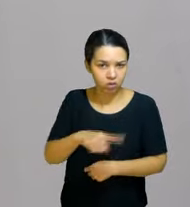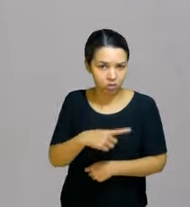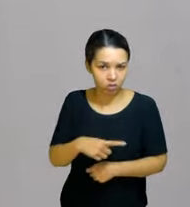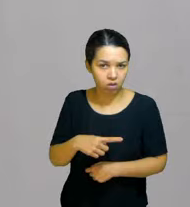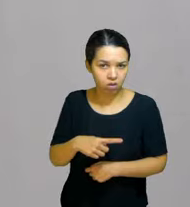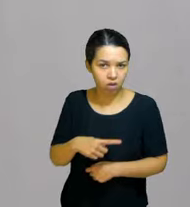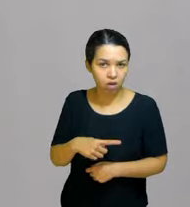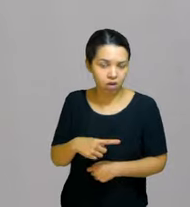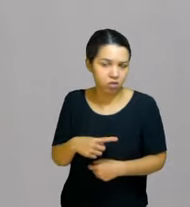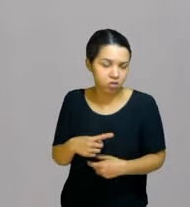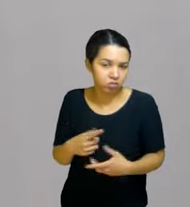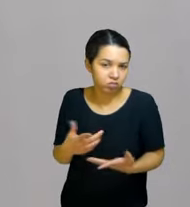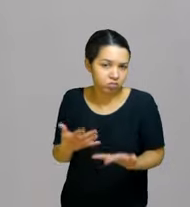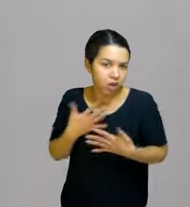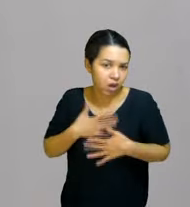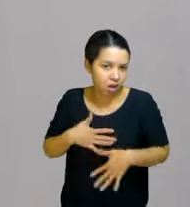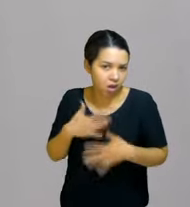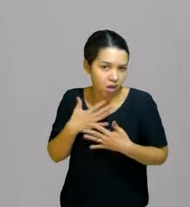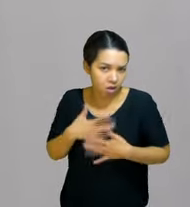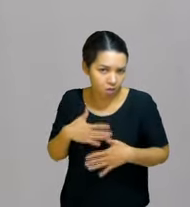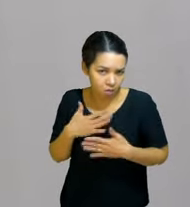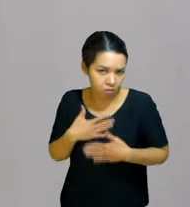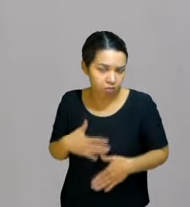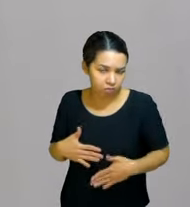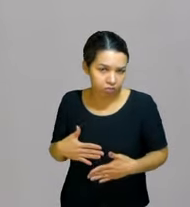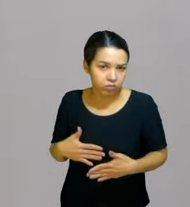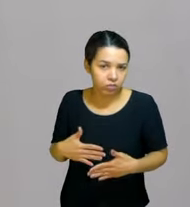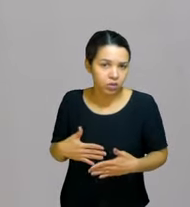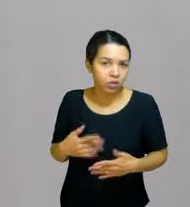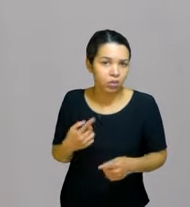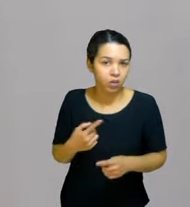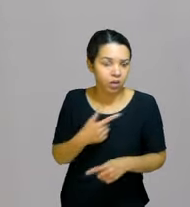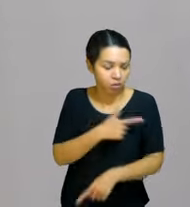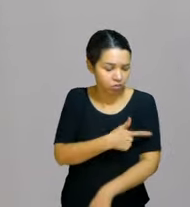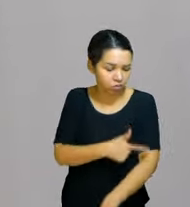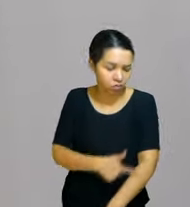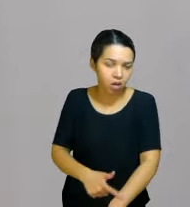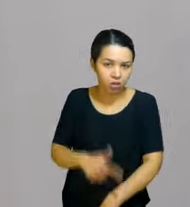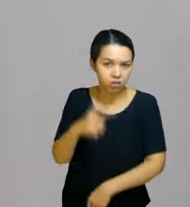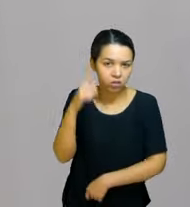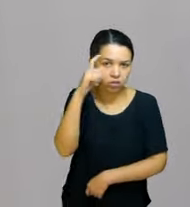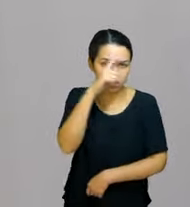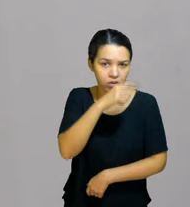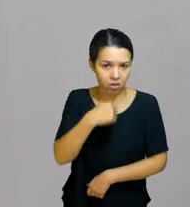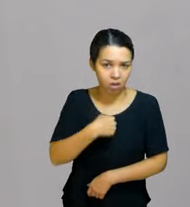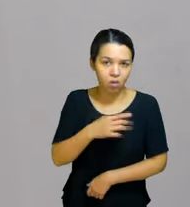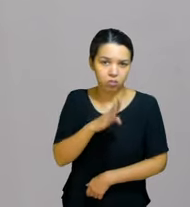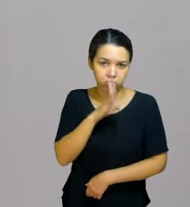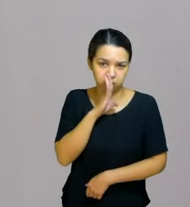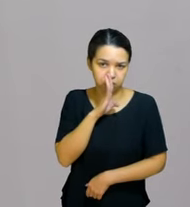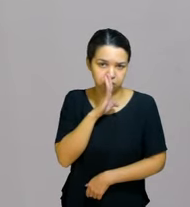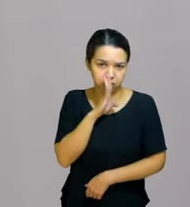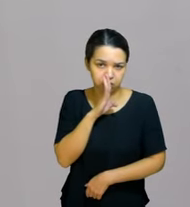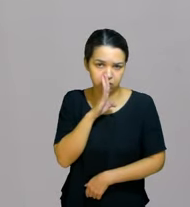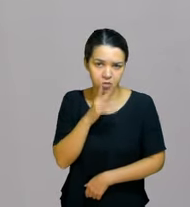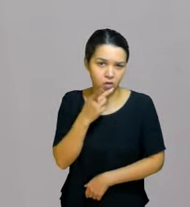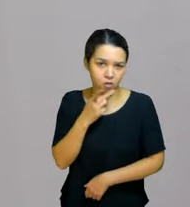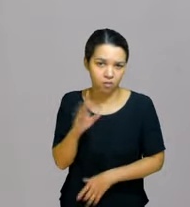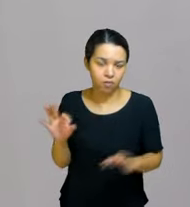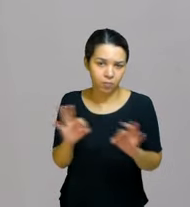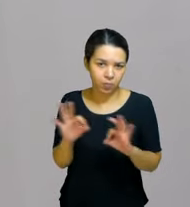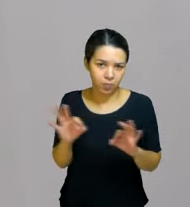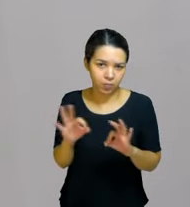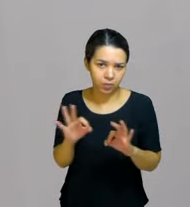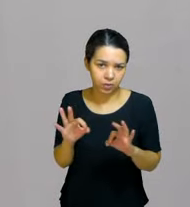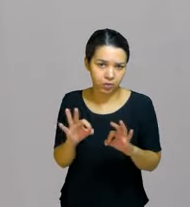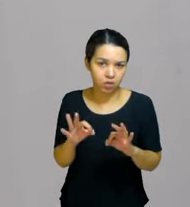amistoso, fica difícil a gente ter diplomacia. Eu tenho ficado calado, não me manifestei em nenhum momento. Me